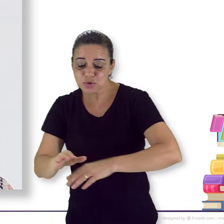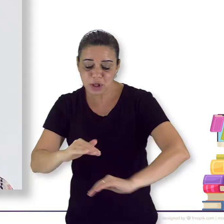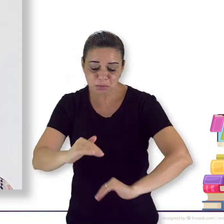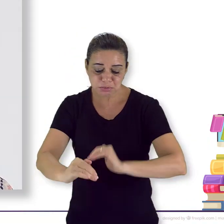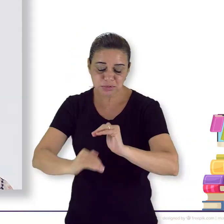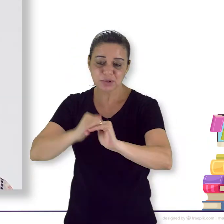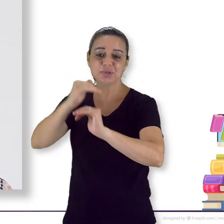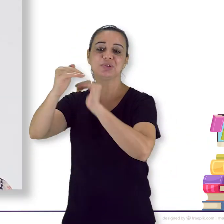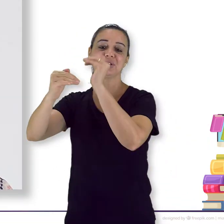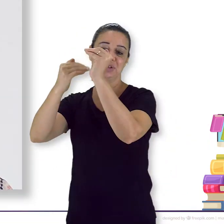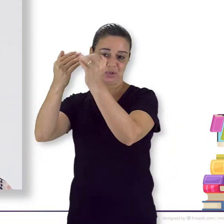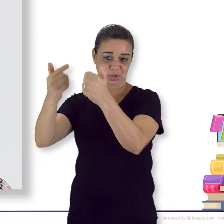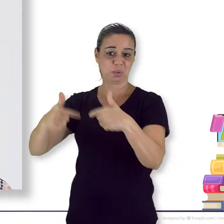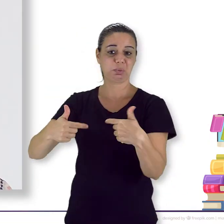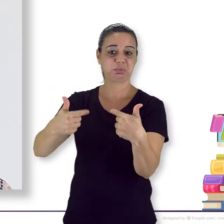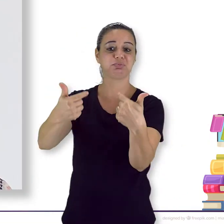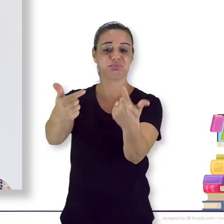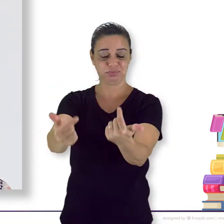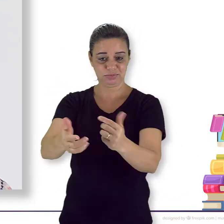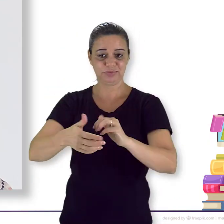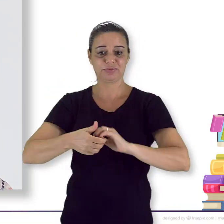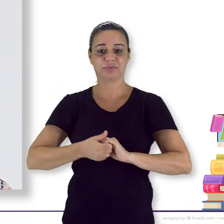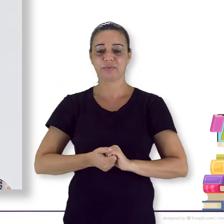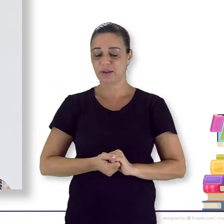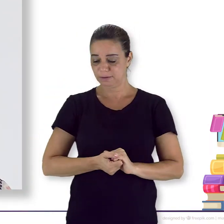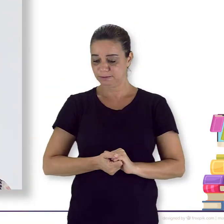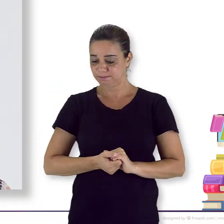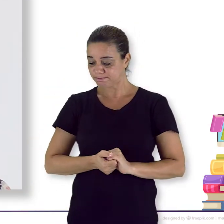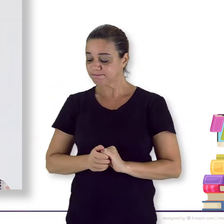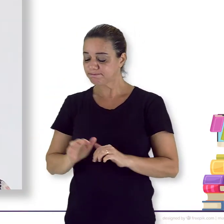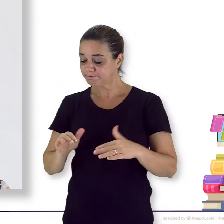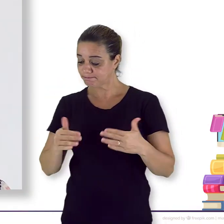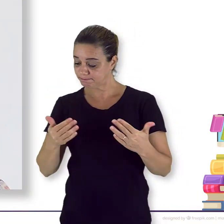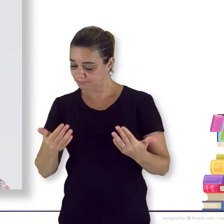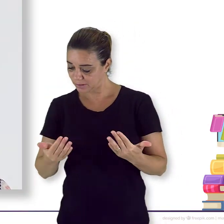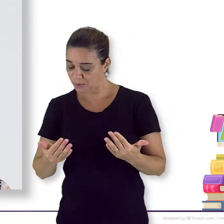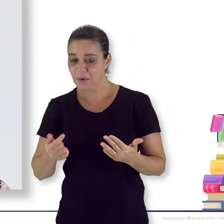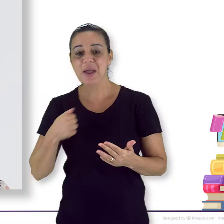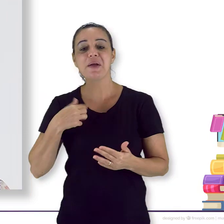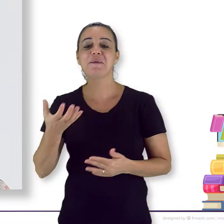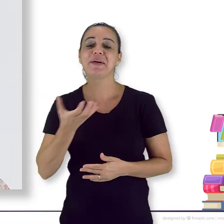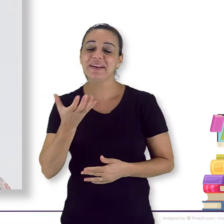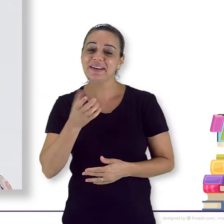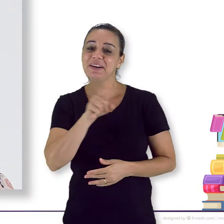diretamente também ao contexto que a gente dá e a importância que a gente dá ao que é dito.